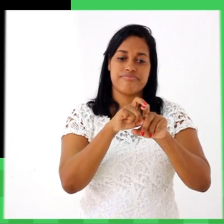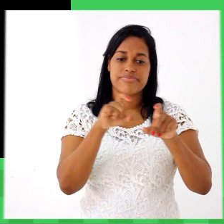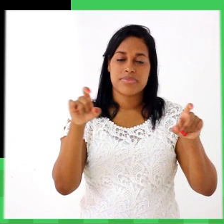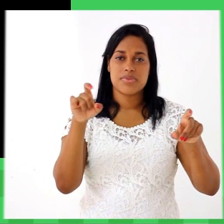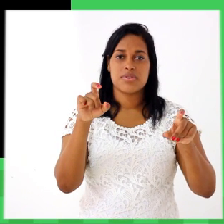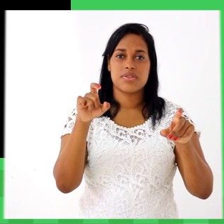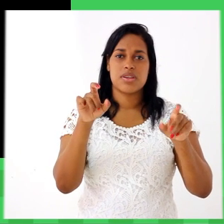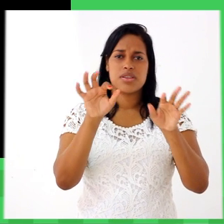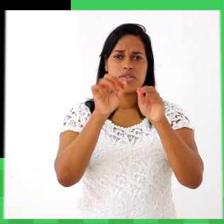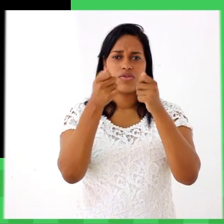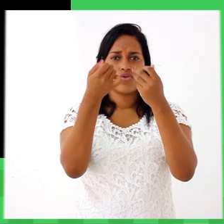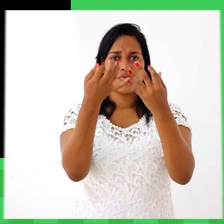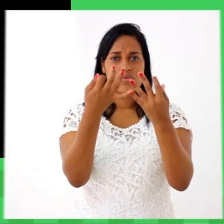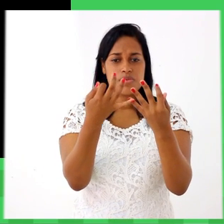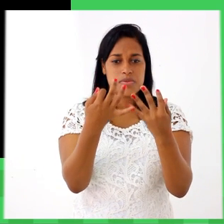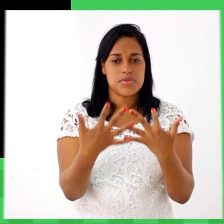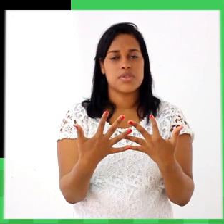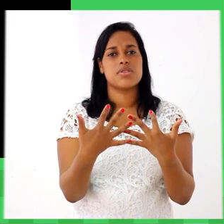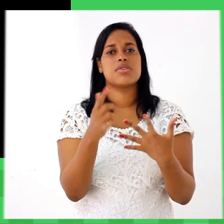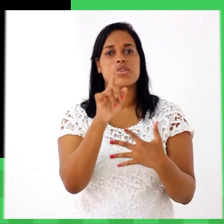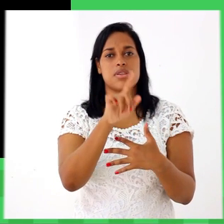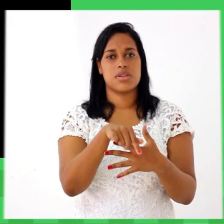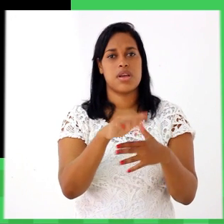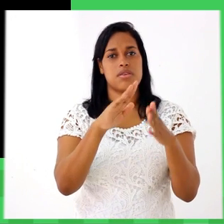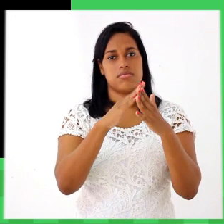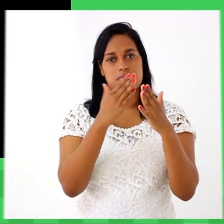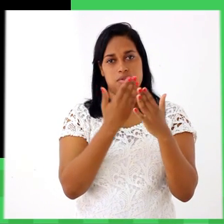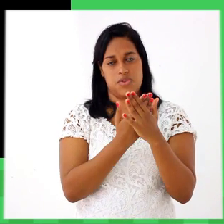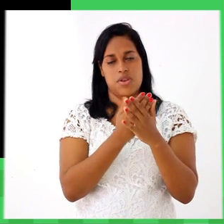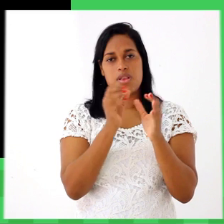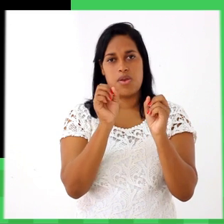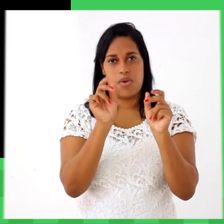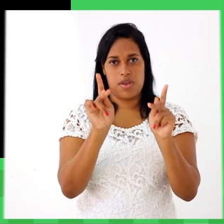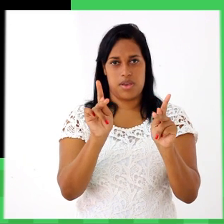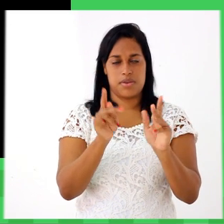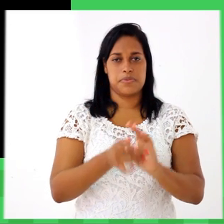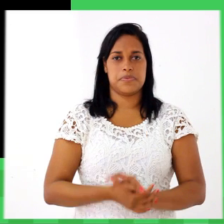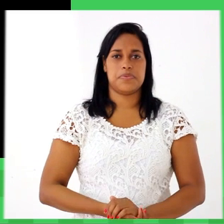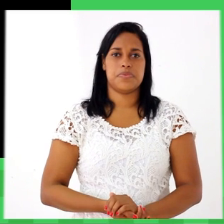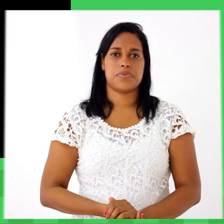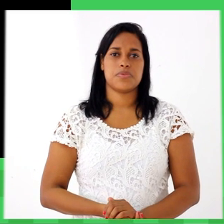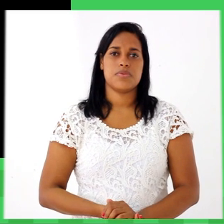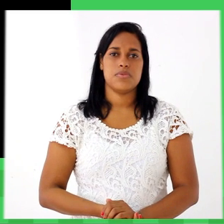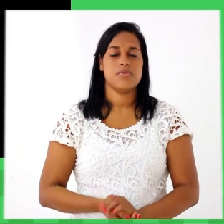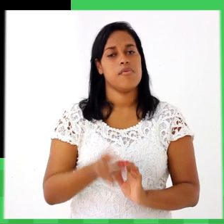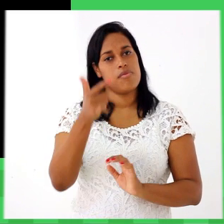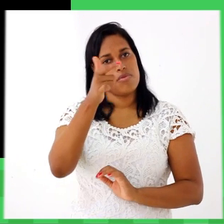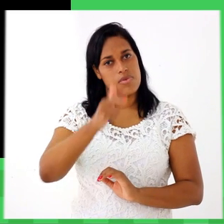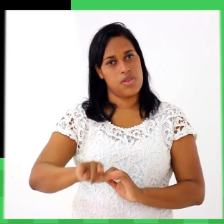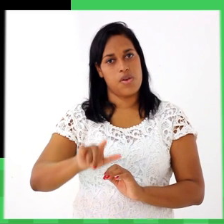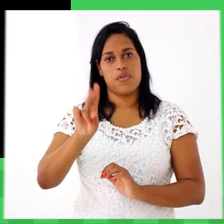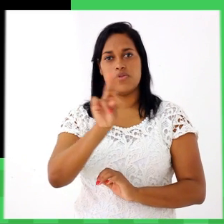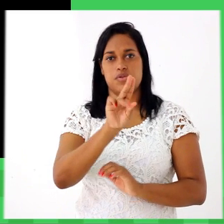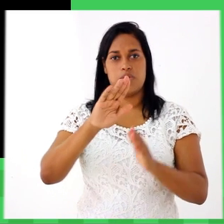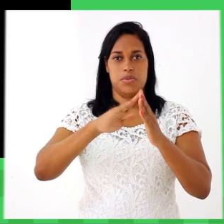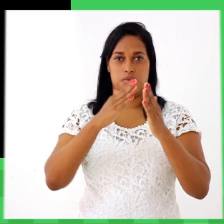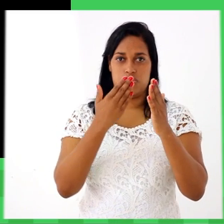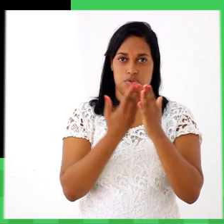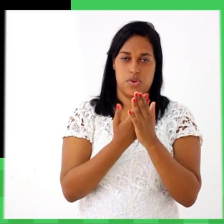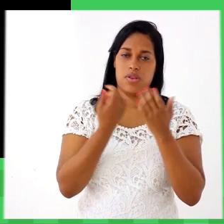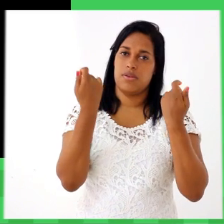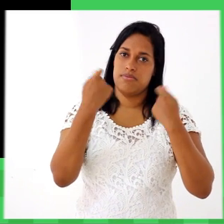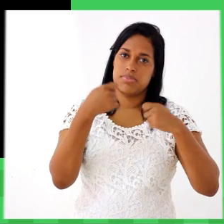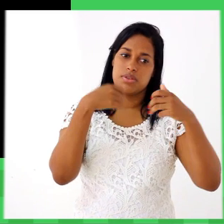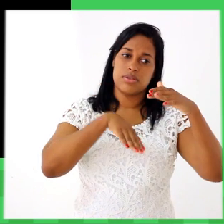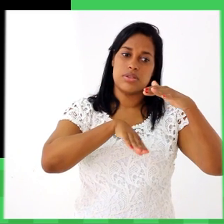que sintetiza esse mini-mundo colégio. Okay? Então, novamente, o dono de colégio gostaria de ter o